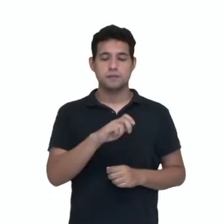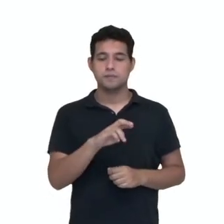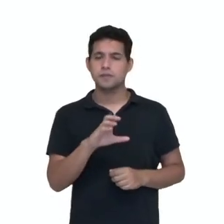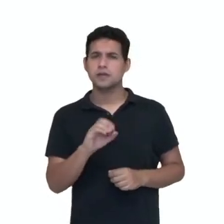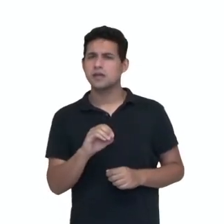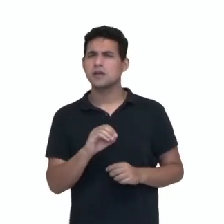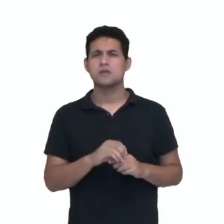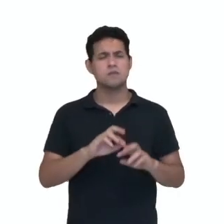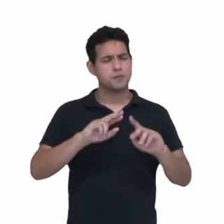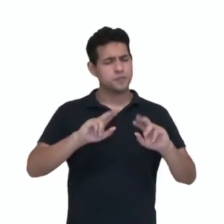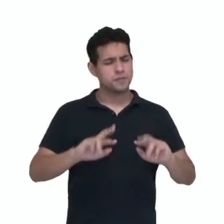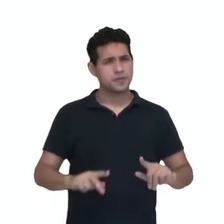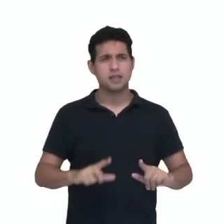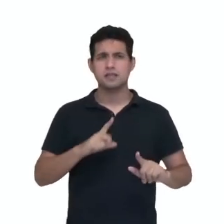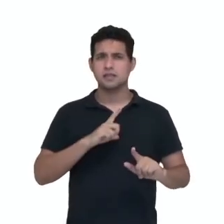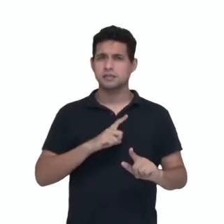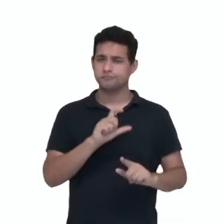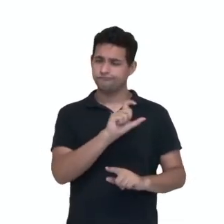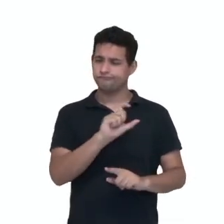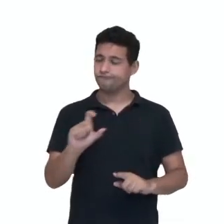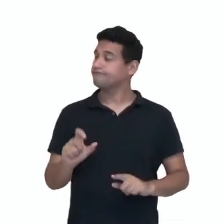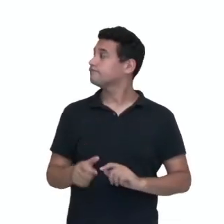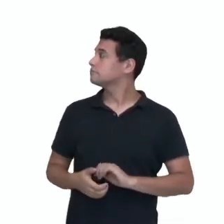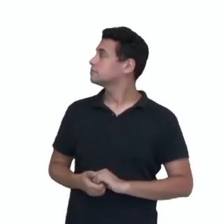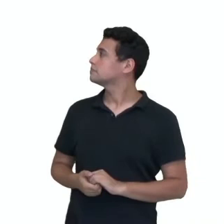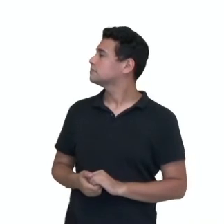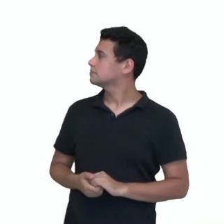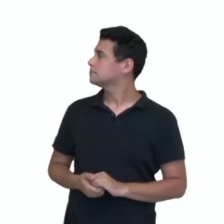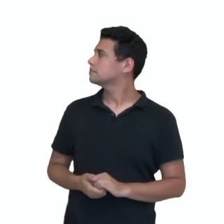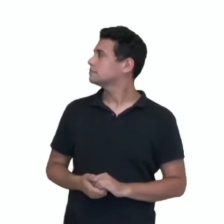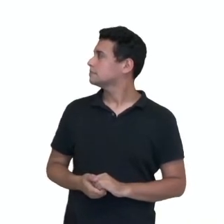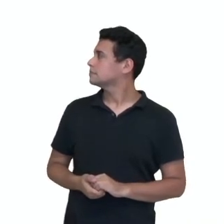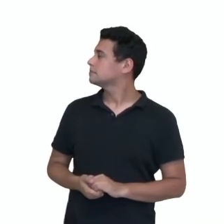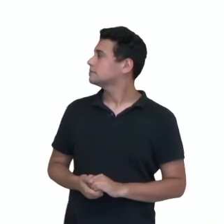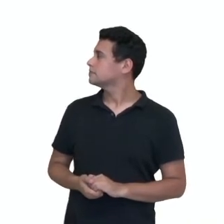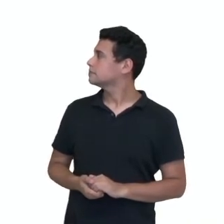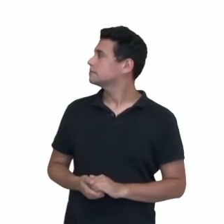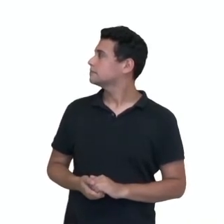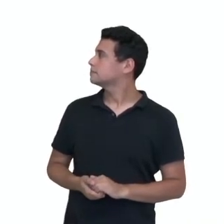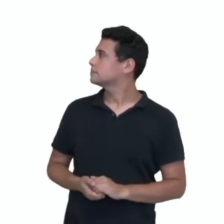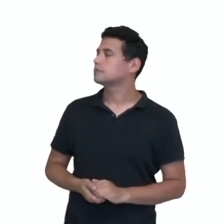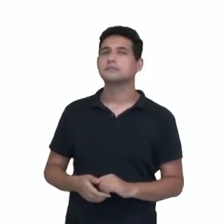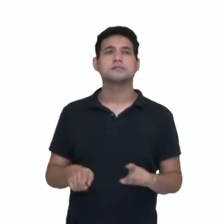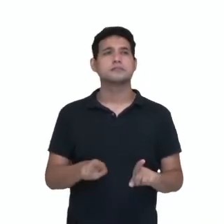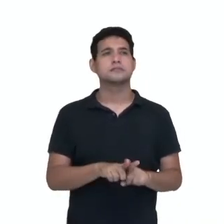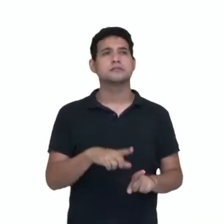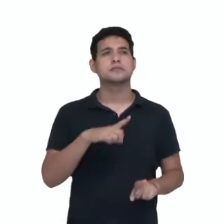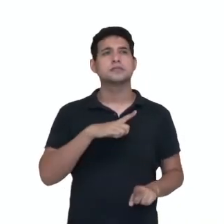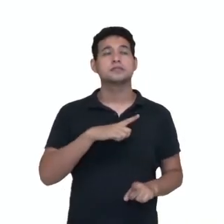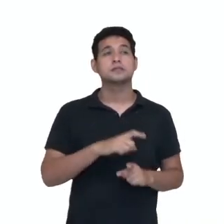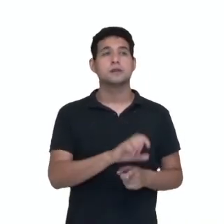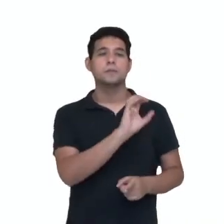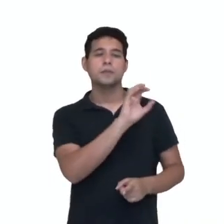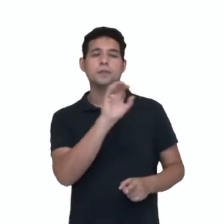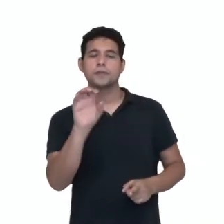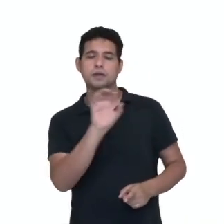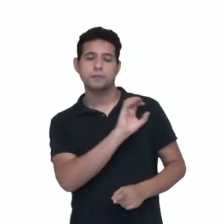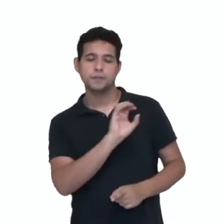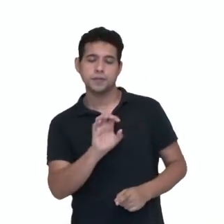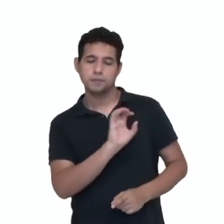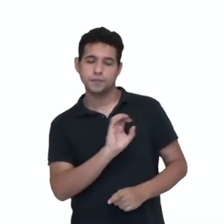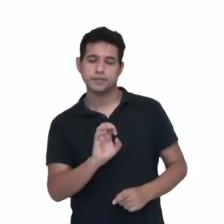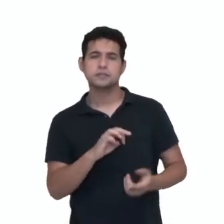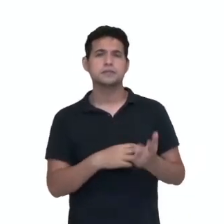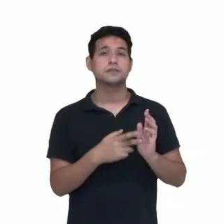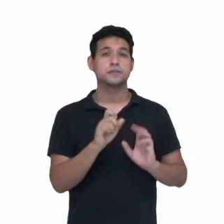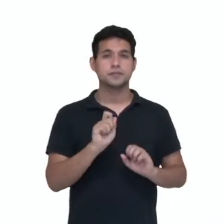aunque, mas, sino, sin, embargo, no obstante, al contrario. E temos as distributivas, são aquelas